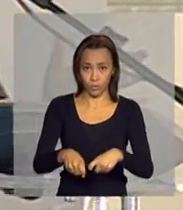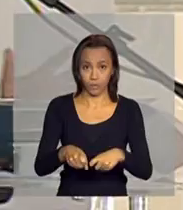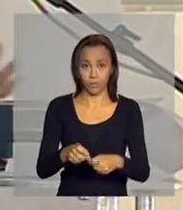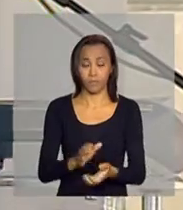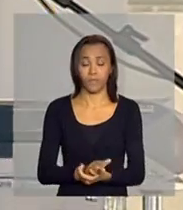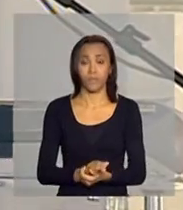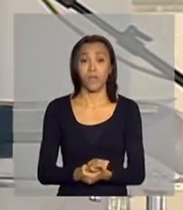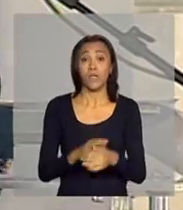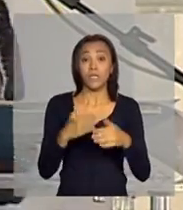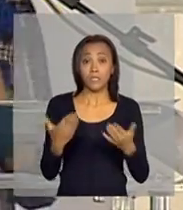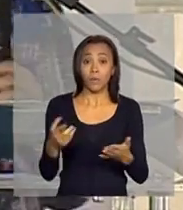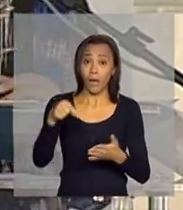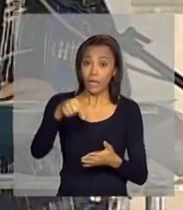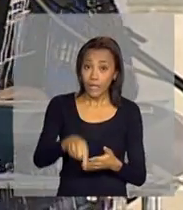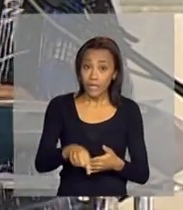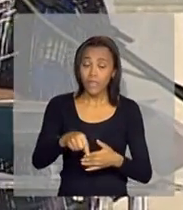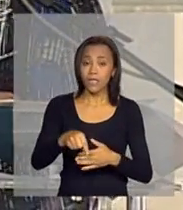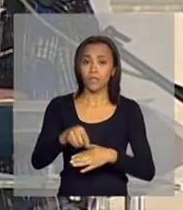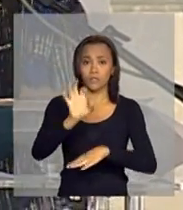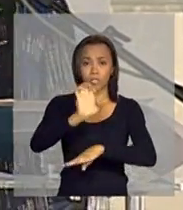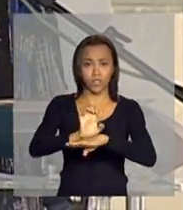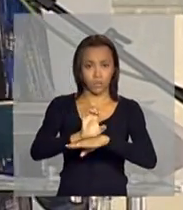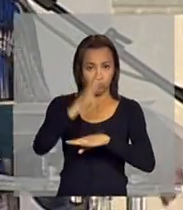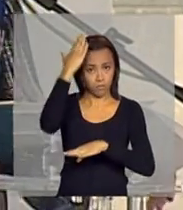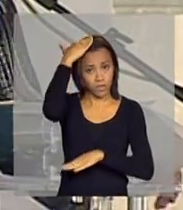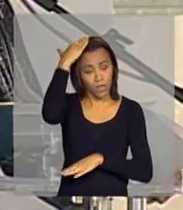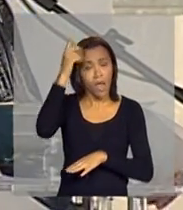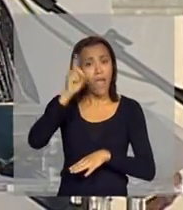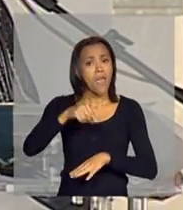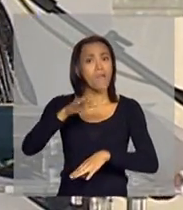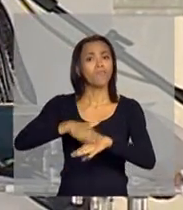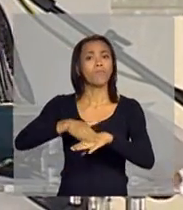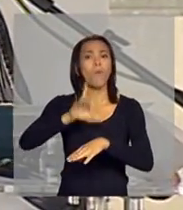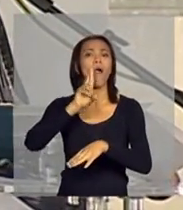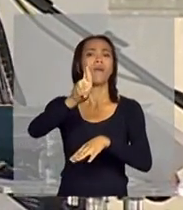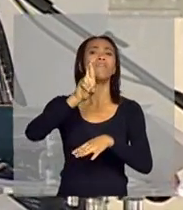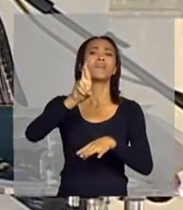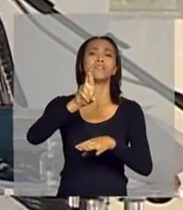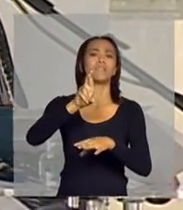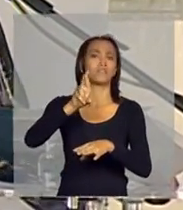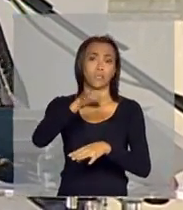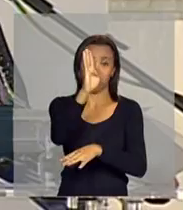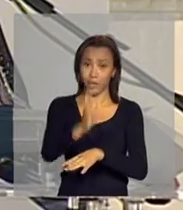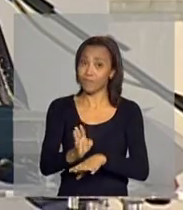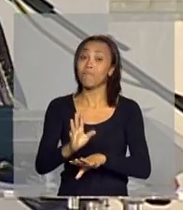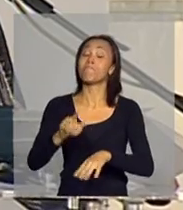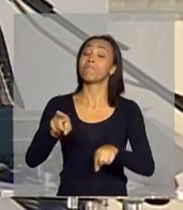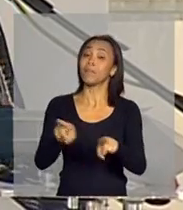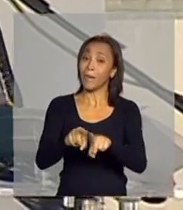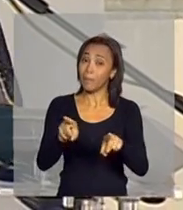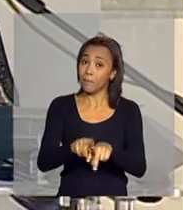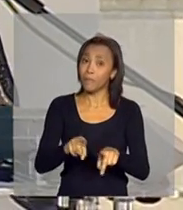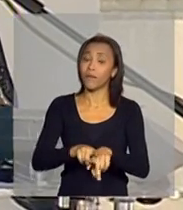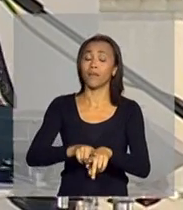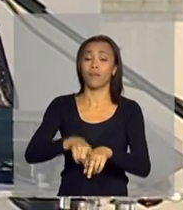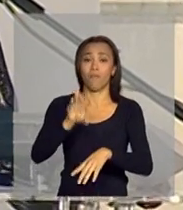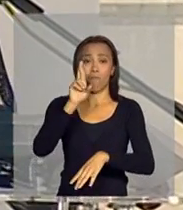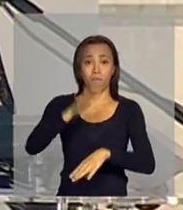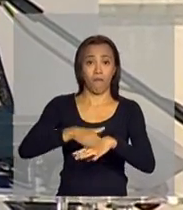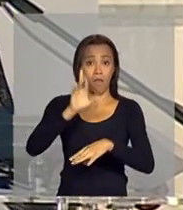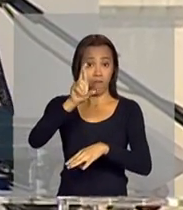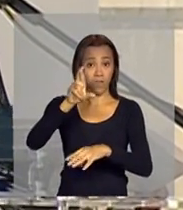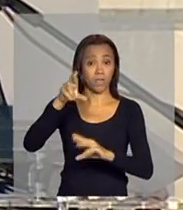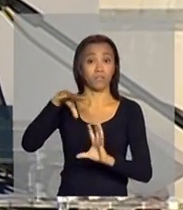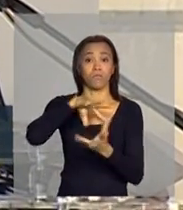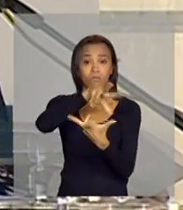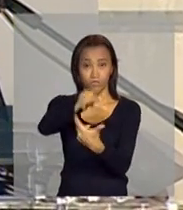o Paraná também é uma referência, não só nacional, mas internacional, para as práticas